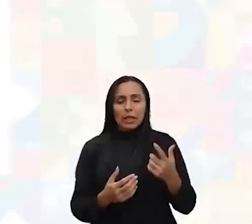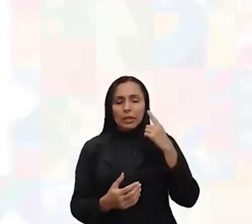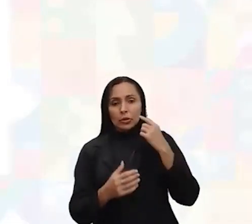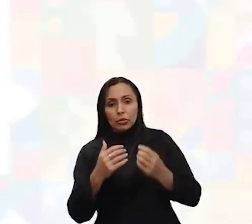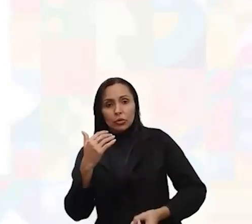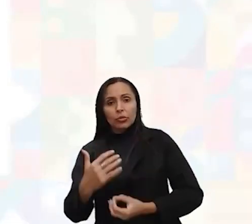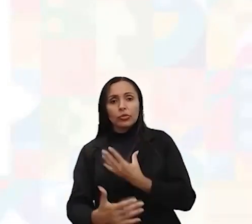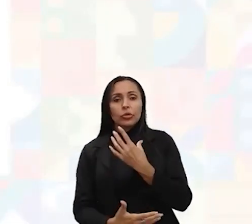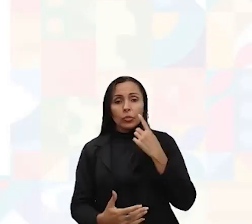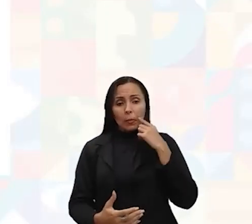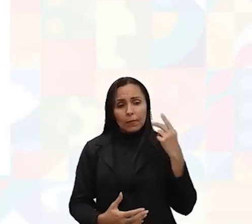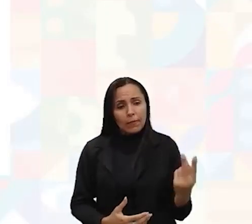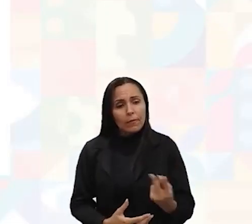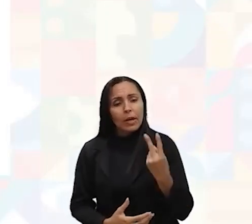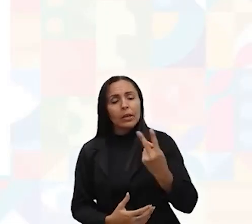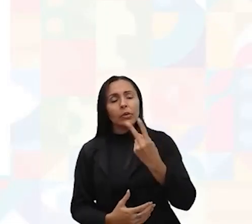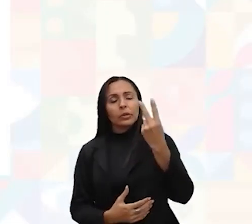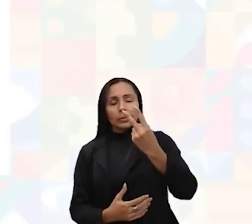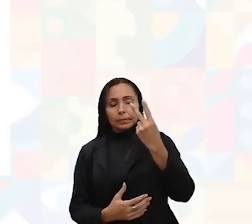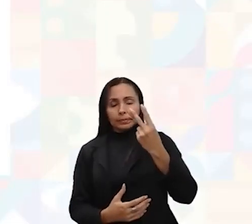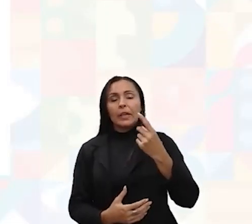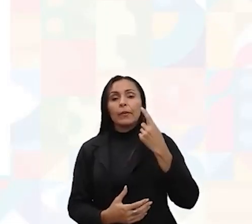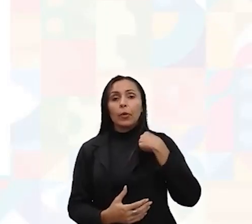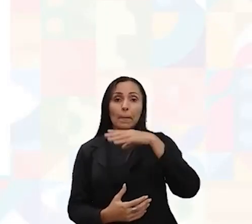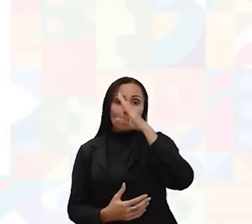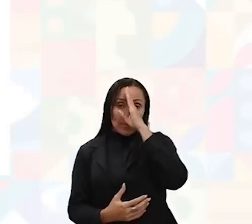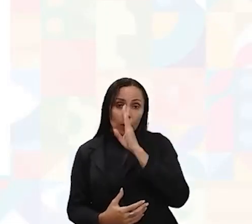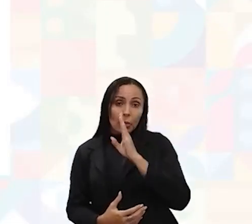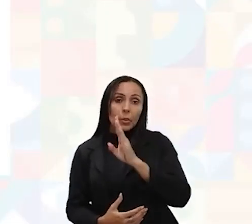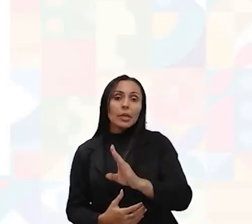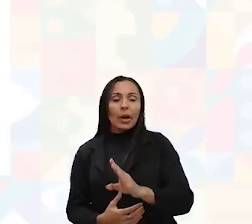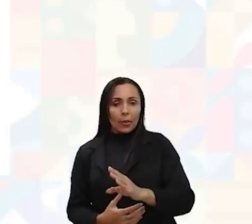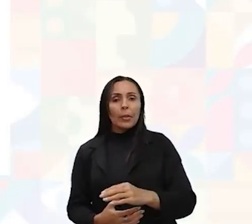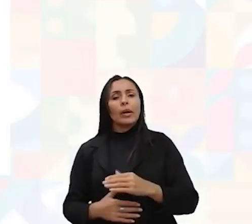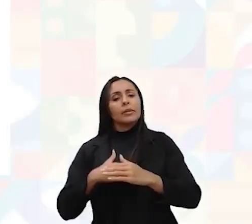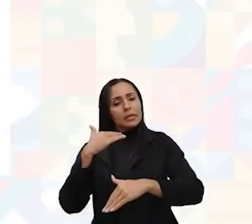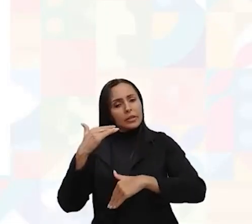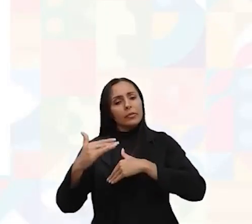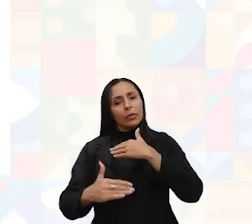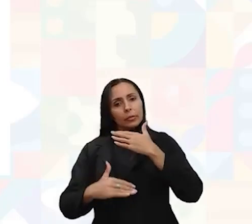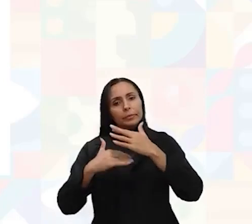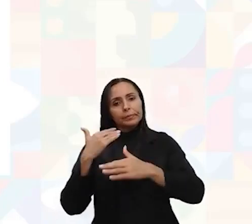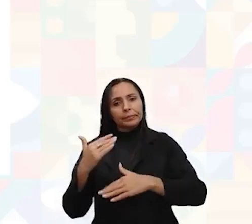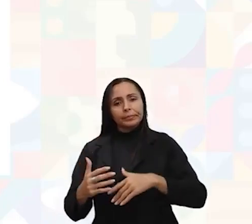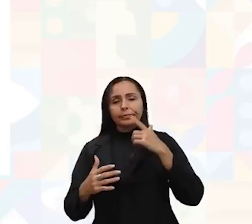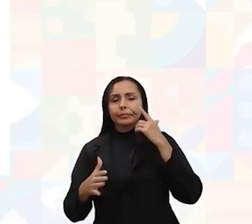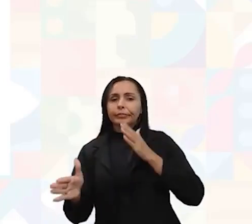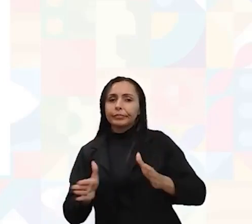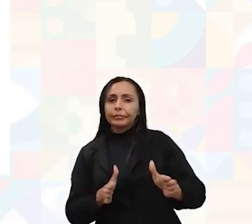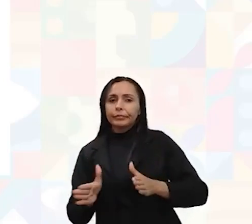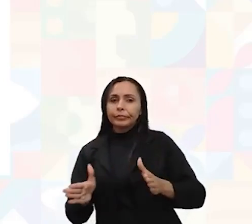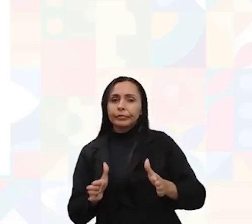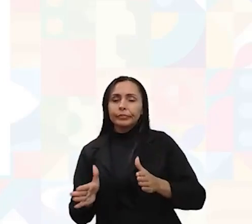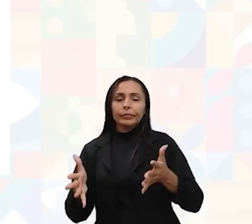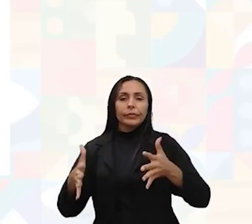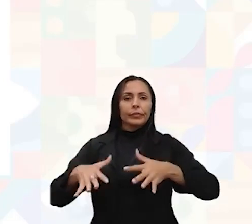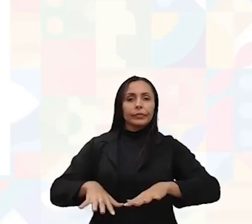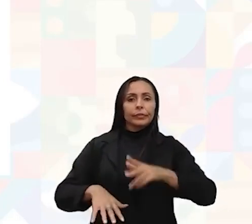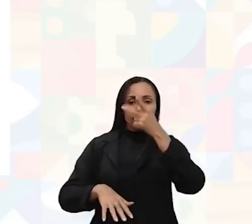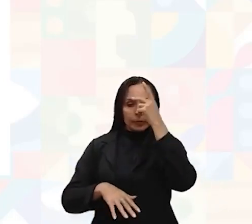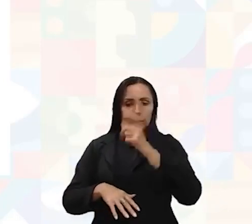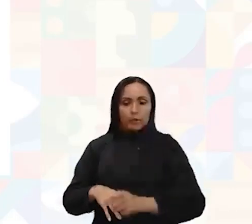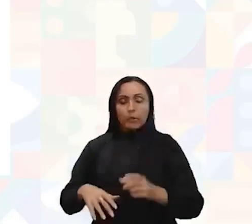grande valia, né? Ele foi primordial para essa desenvoltura e essa acessibilidade e inclusão das pessoas